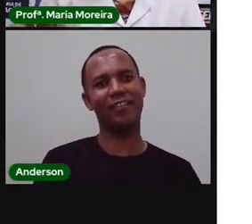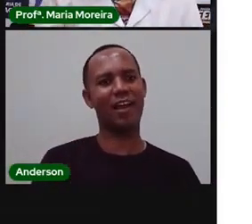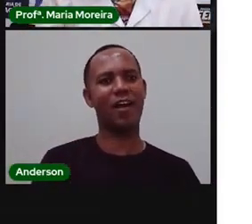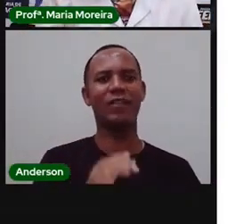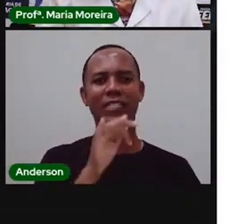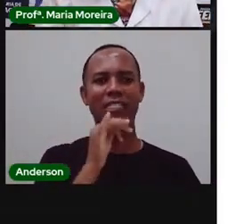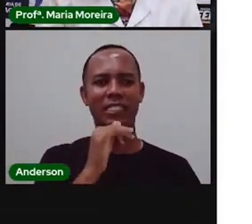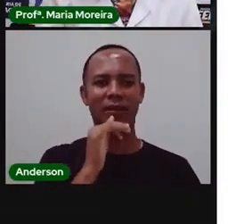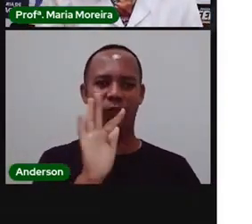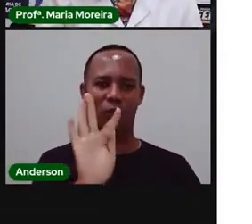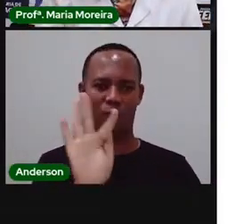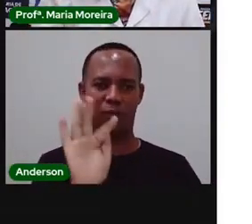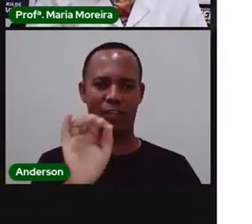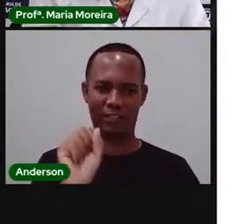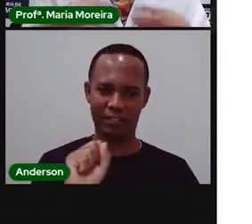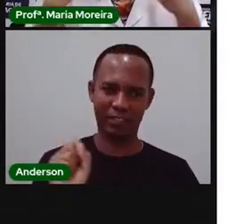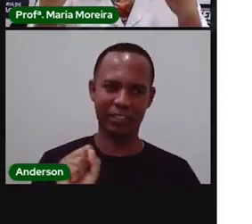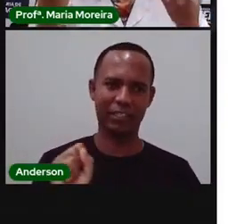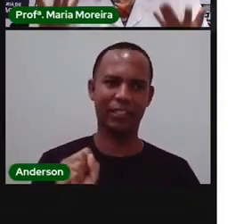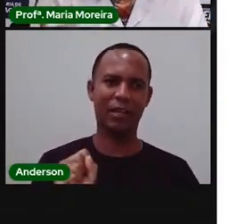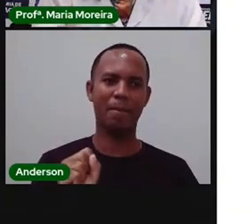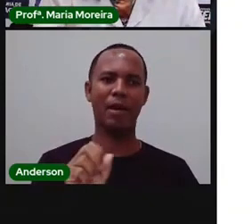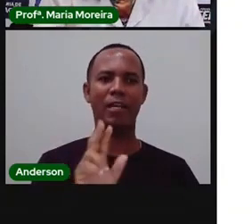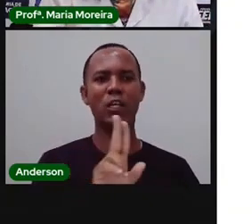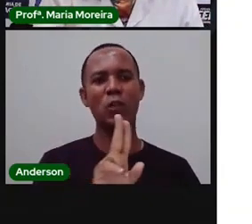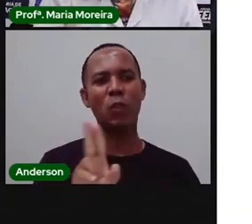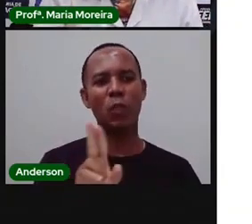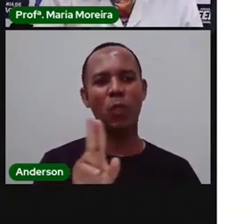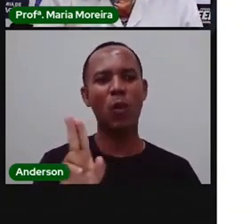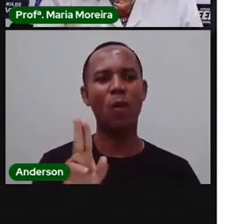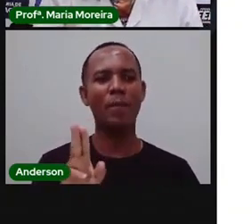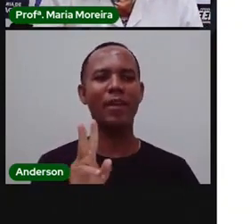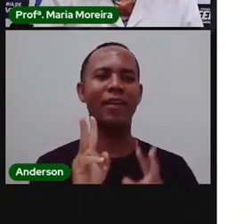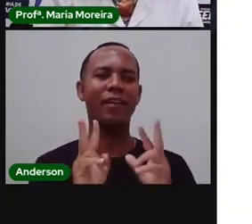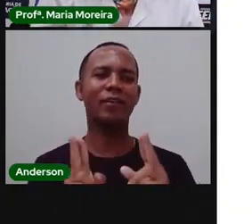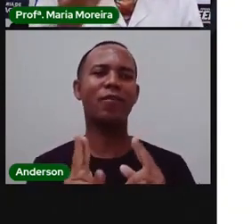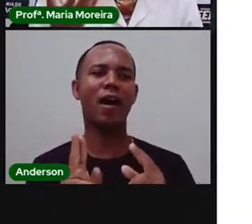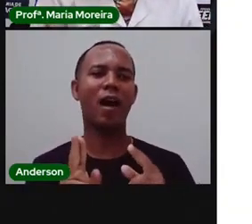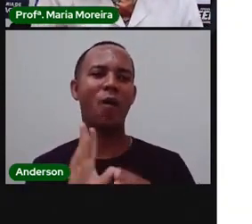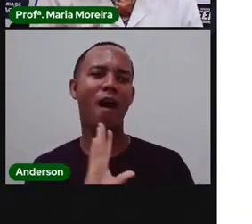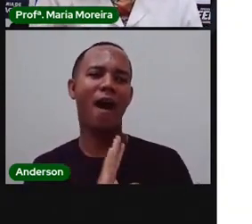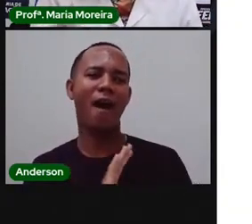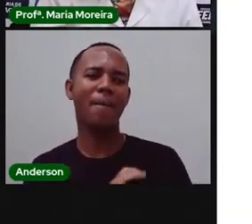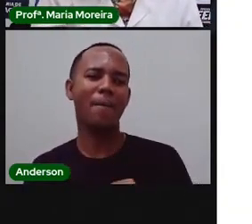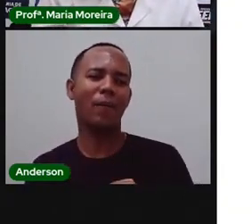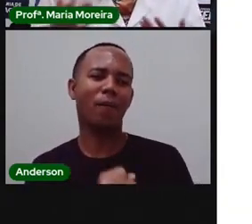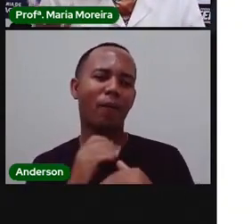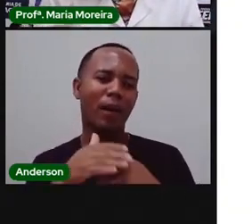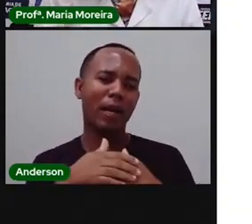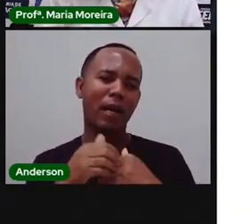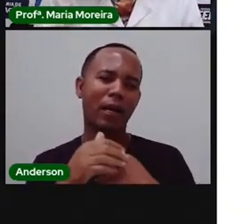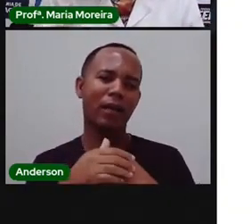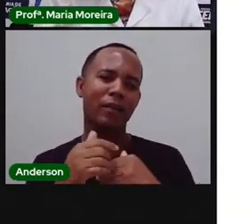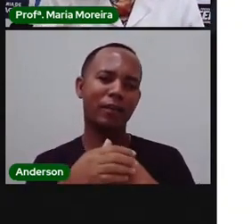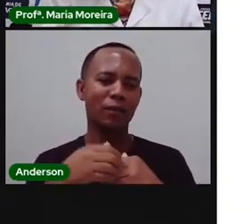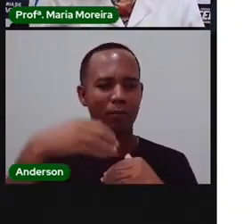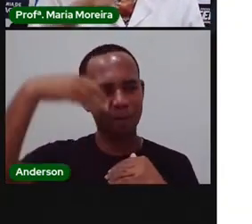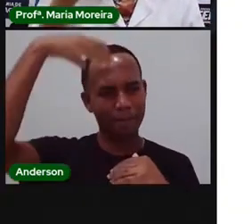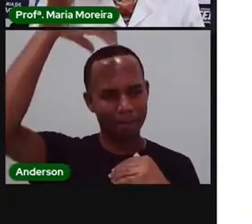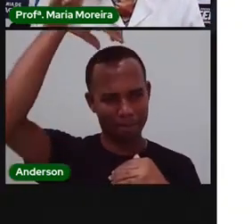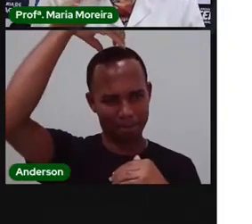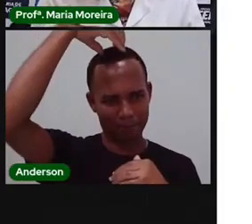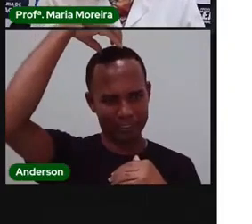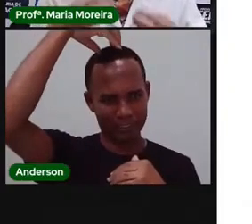vários outros nomes, outros apelidos que Feira de Santana tem. Inclusive, vocês podem procurar